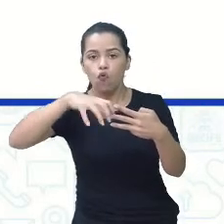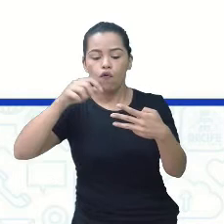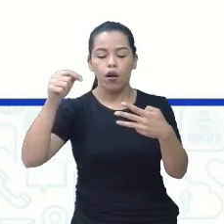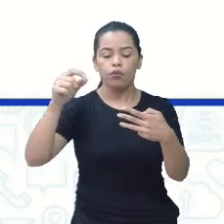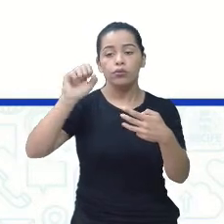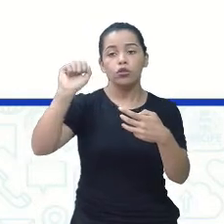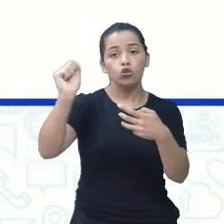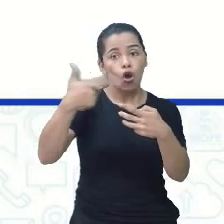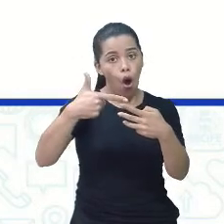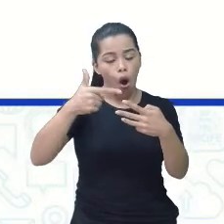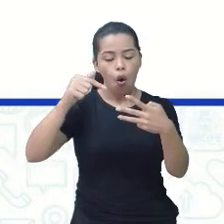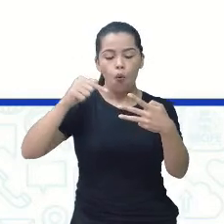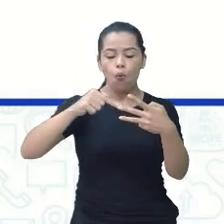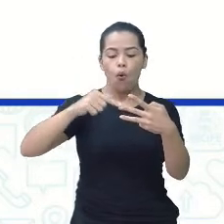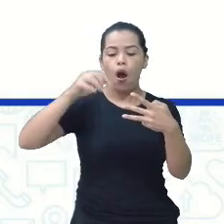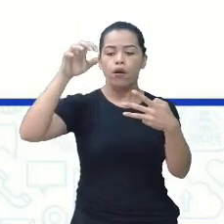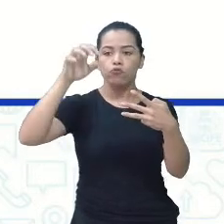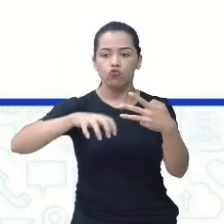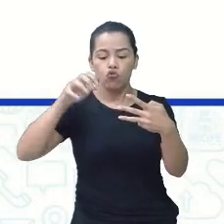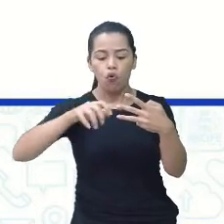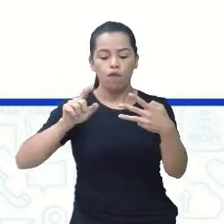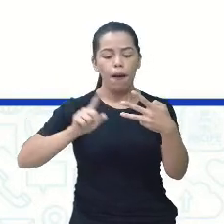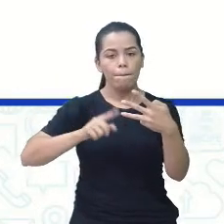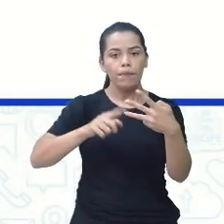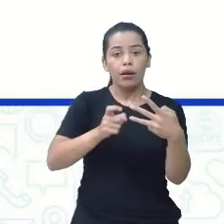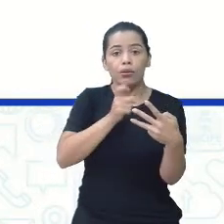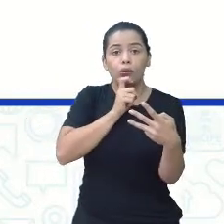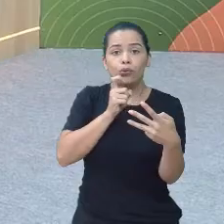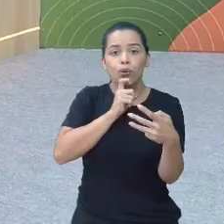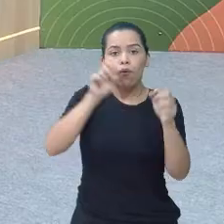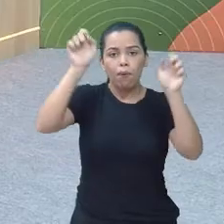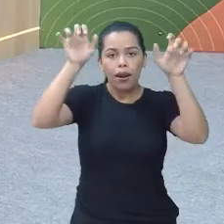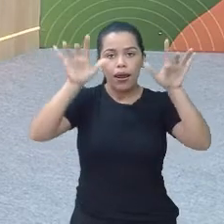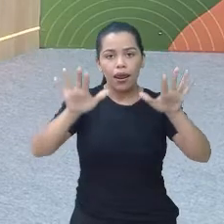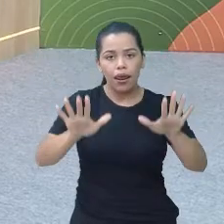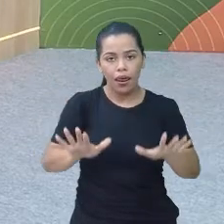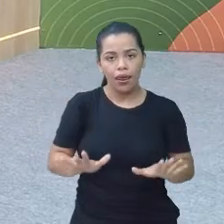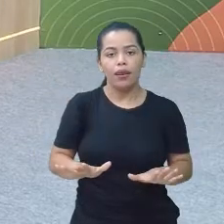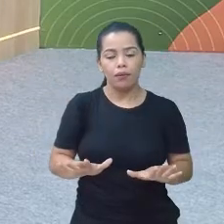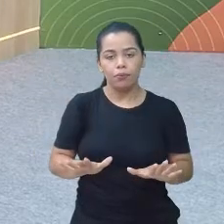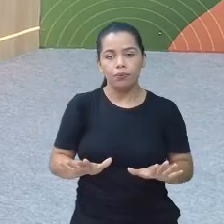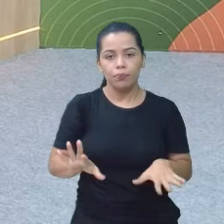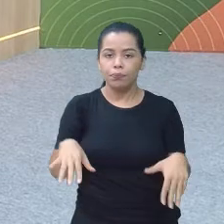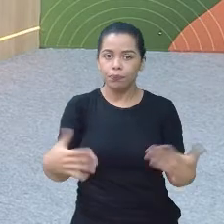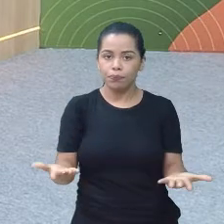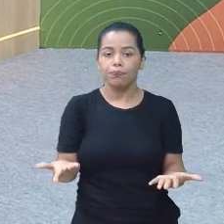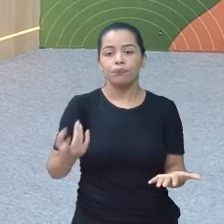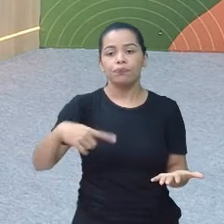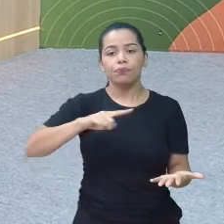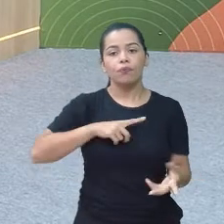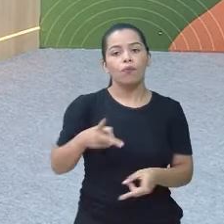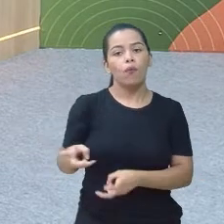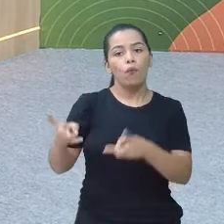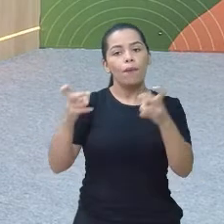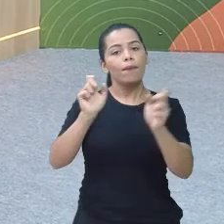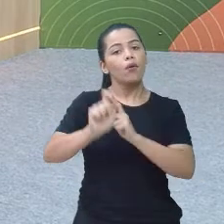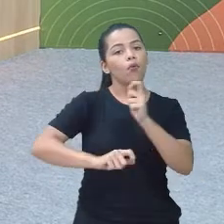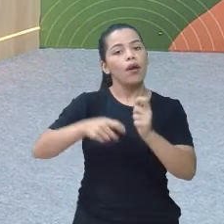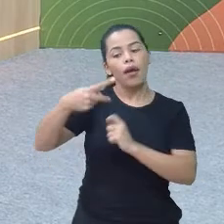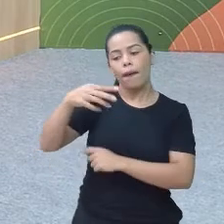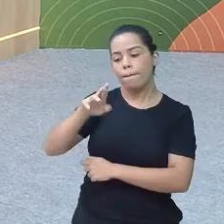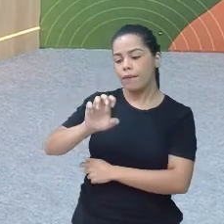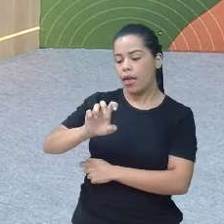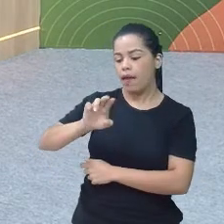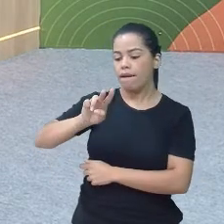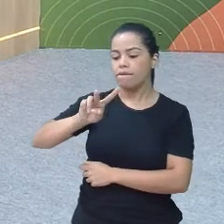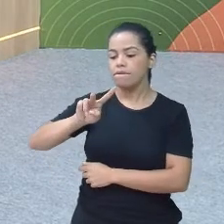sol, um dia chuvoso e um dia com neve. Então, a gente vai perceber, por exemplo, que a previsão do tempo,